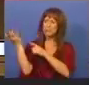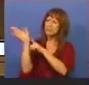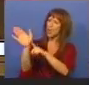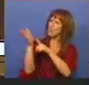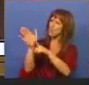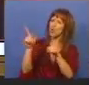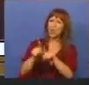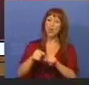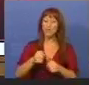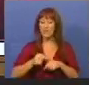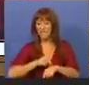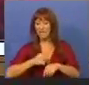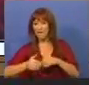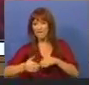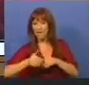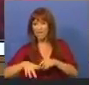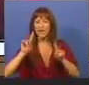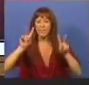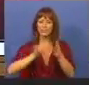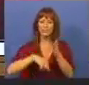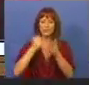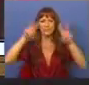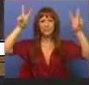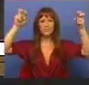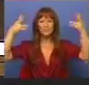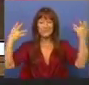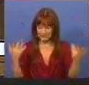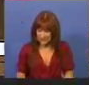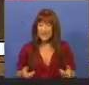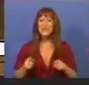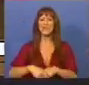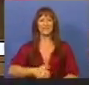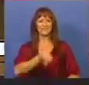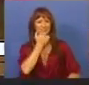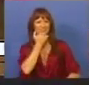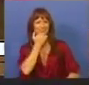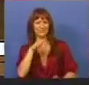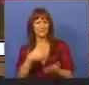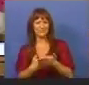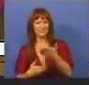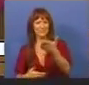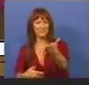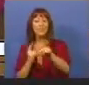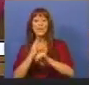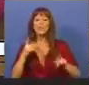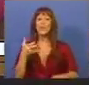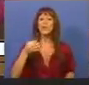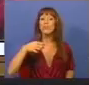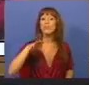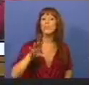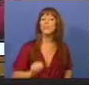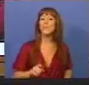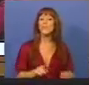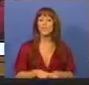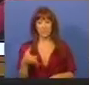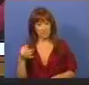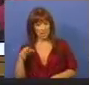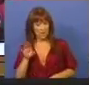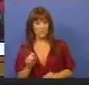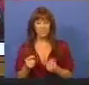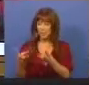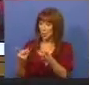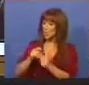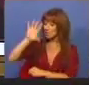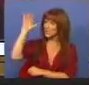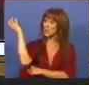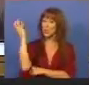referência de médio prazo. Fim de citação, e isto é de fazer rir. Porque com o PS, o orçamento